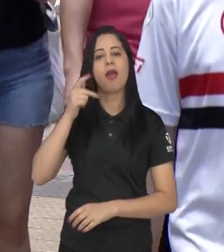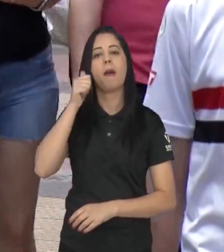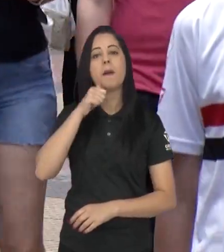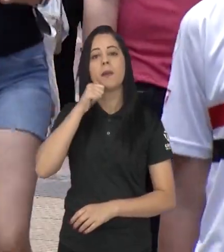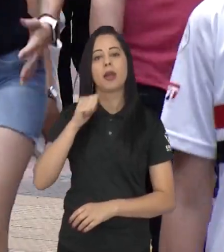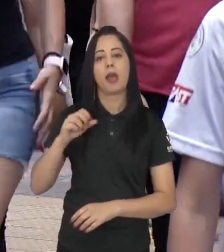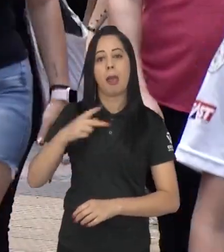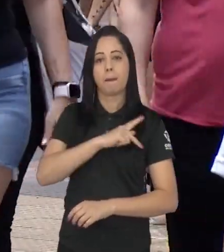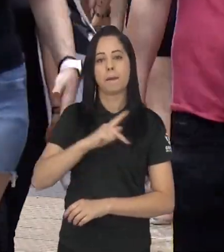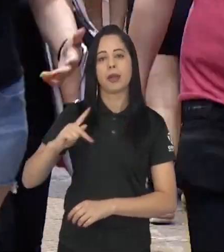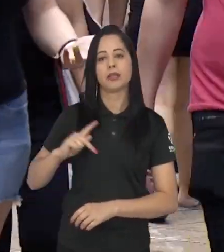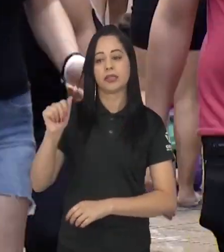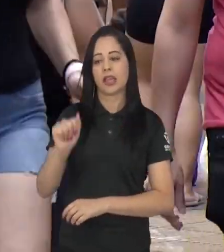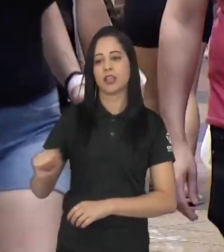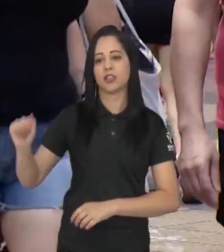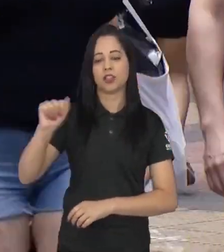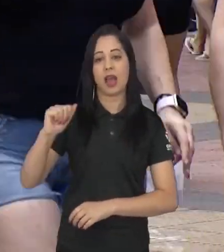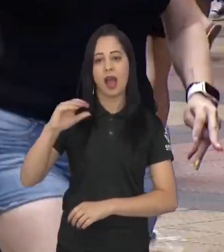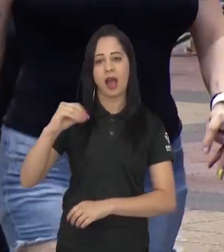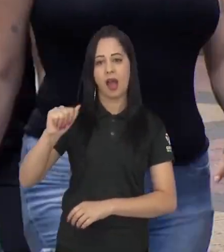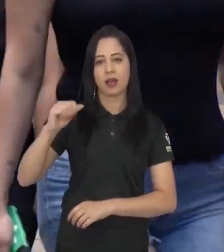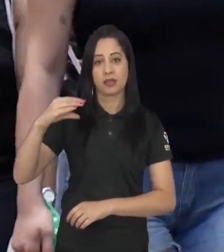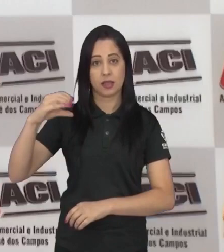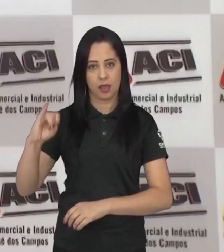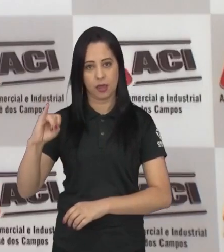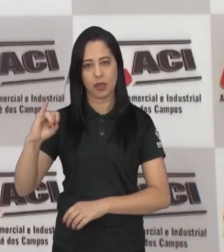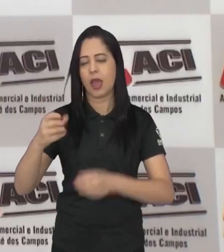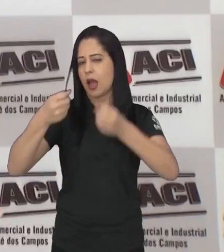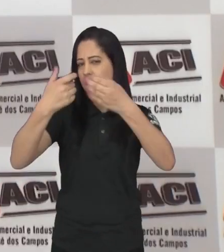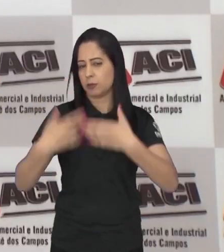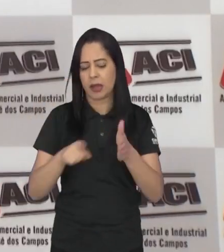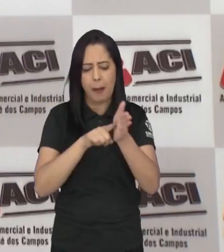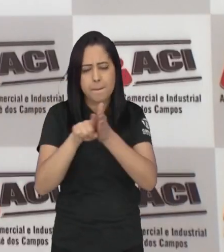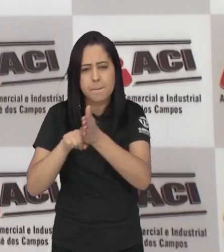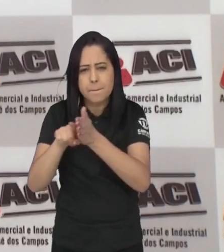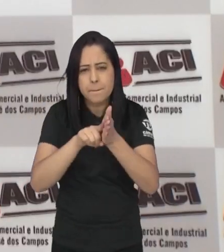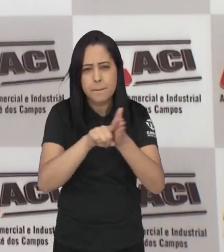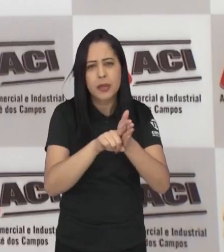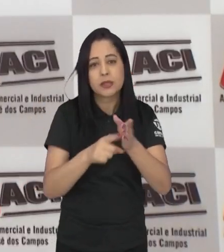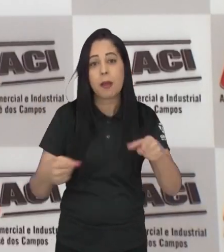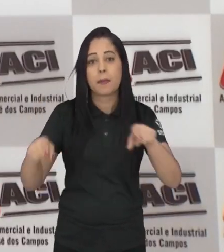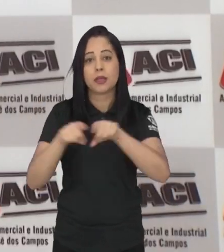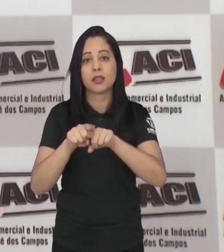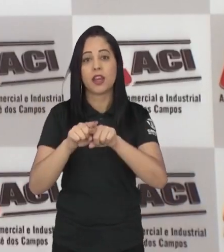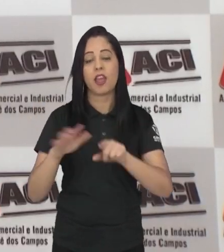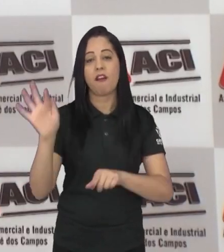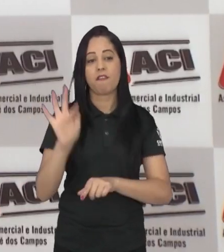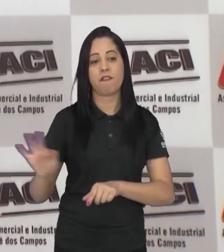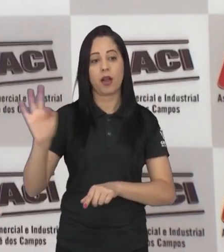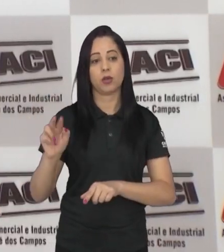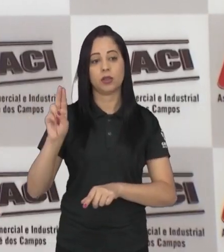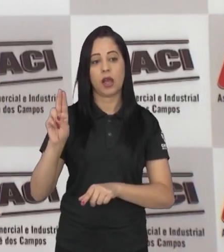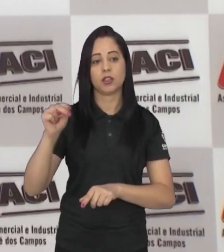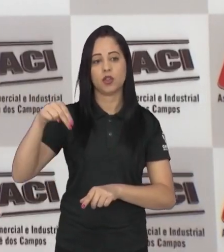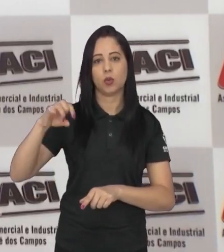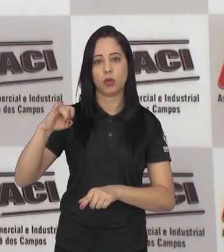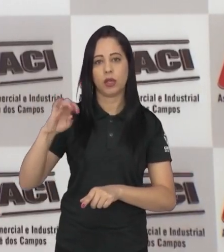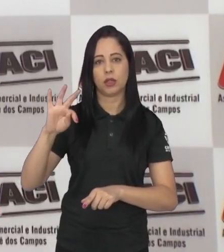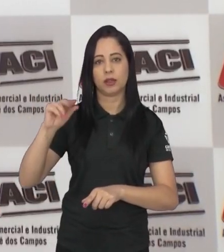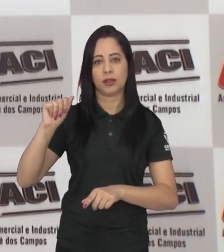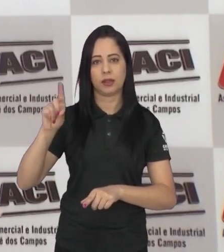Associação Comercial e Industrial de São José dos Campos, compartilha dados da pesquisa feita em parceria com a Unital,